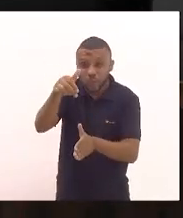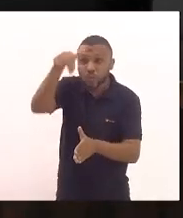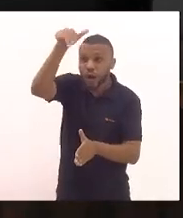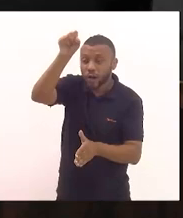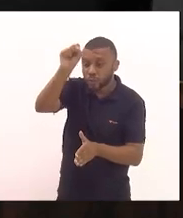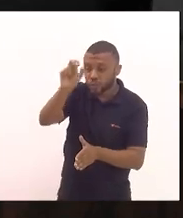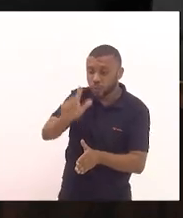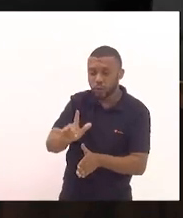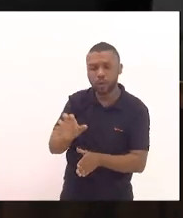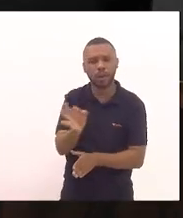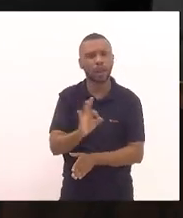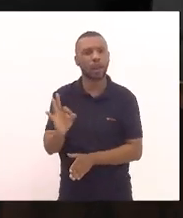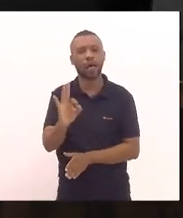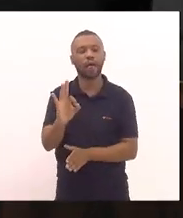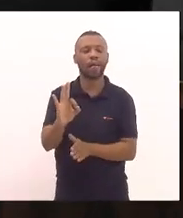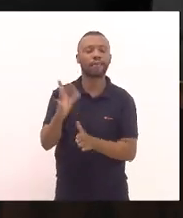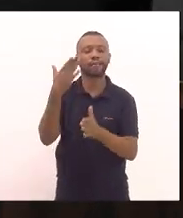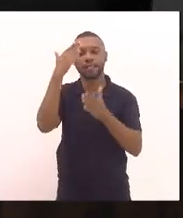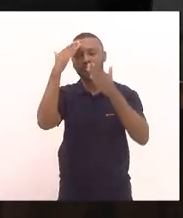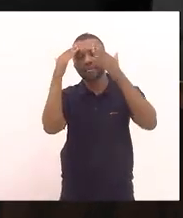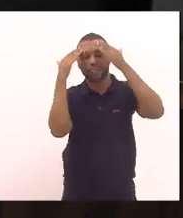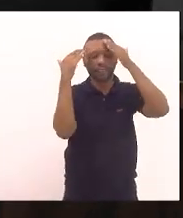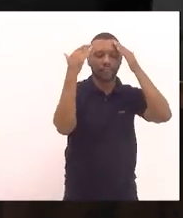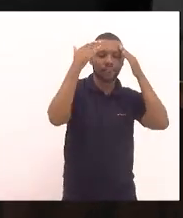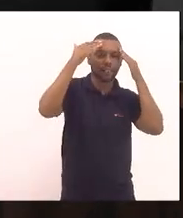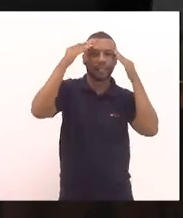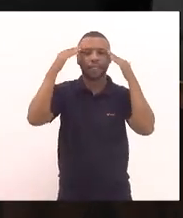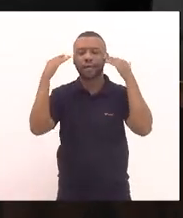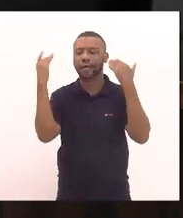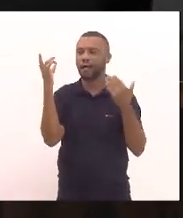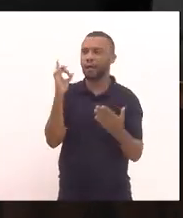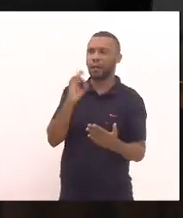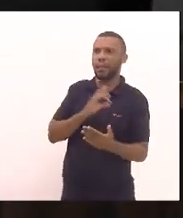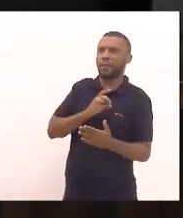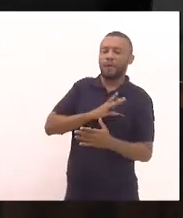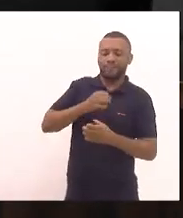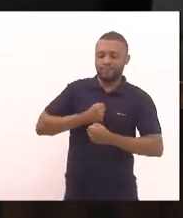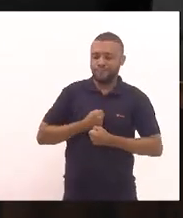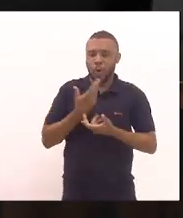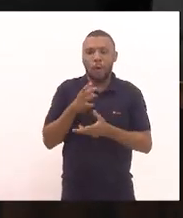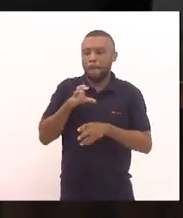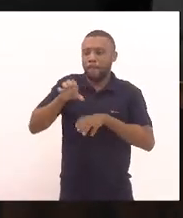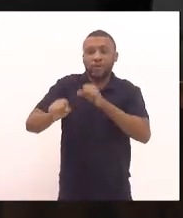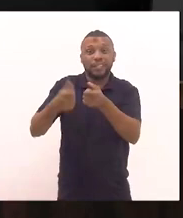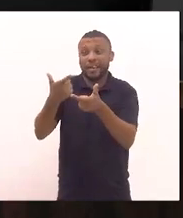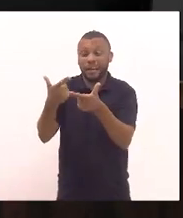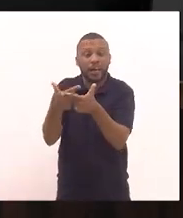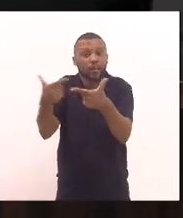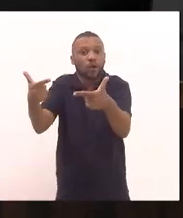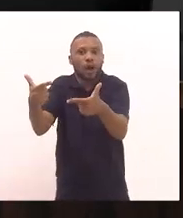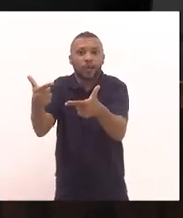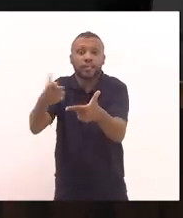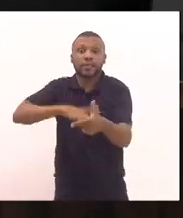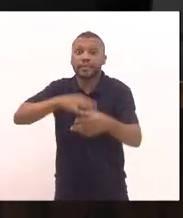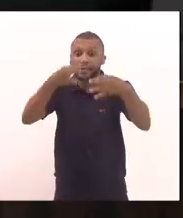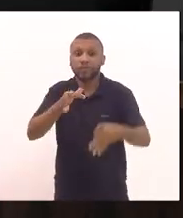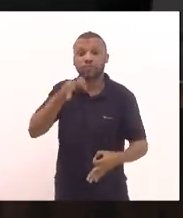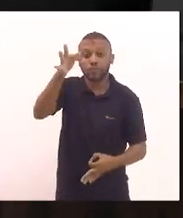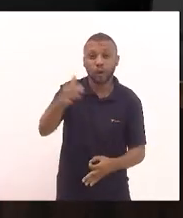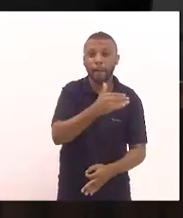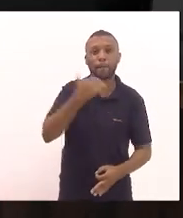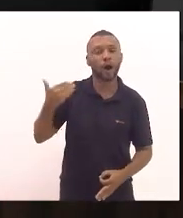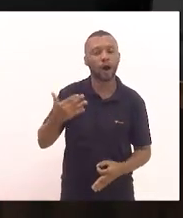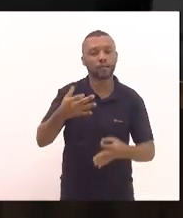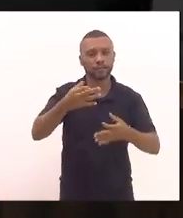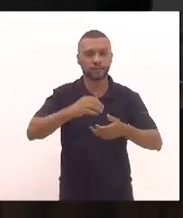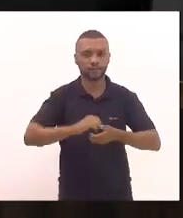vou na ida rindo que o temor desperta, buscar a minha sorte que a morte é certa. Quem disse